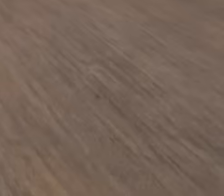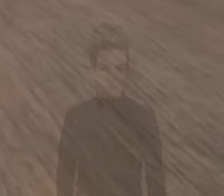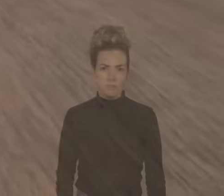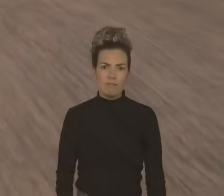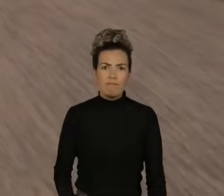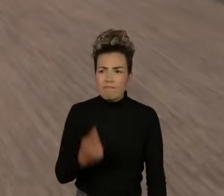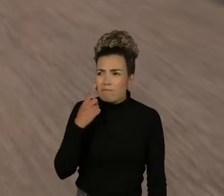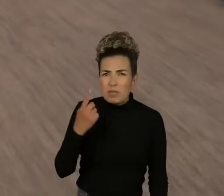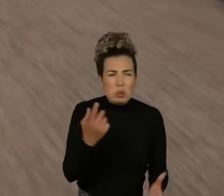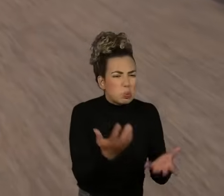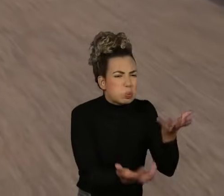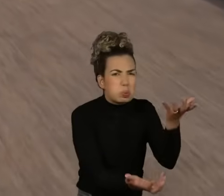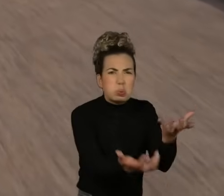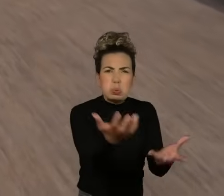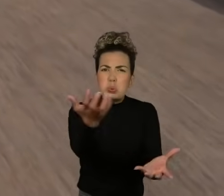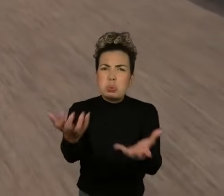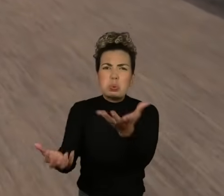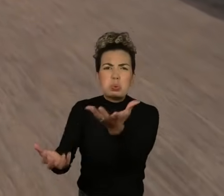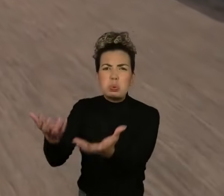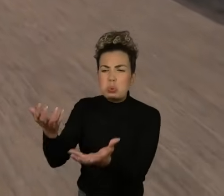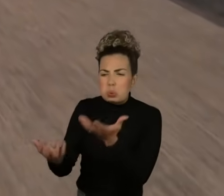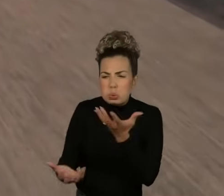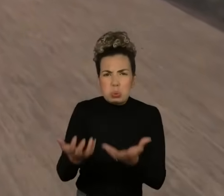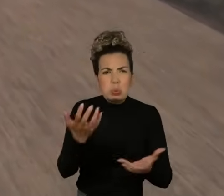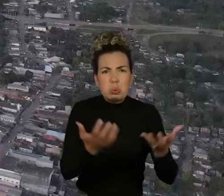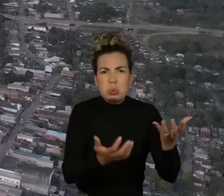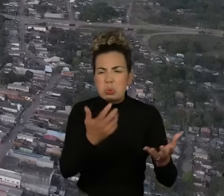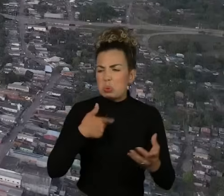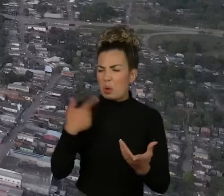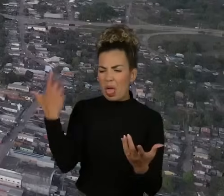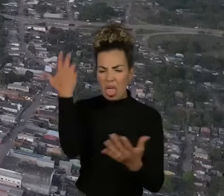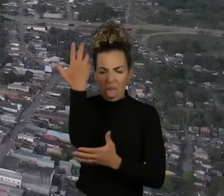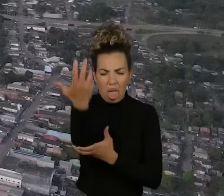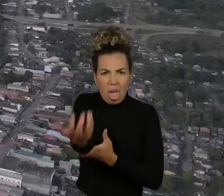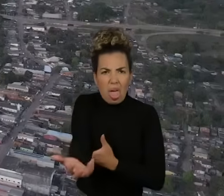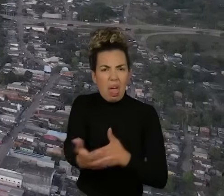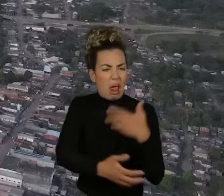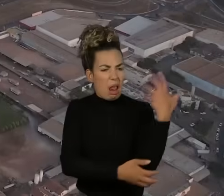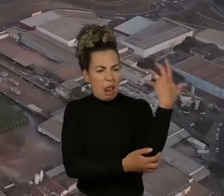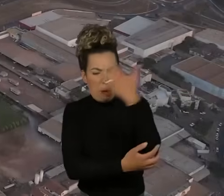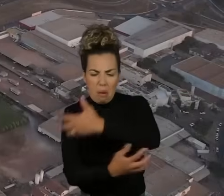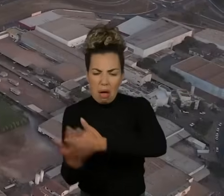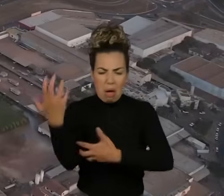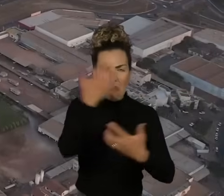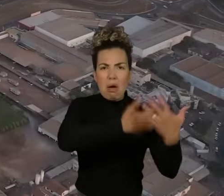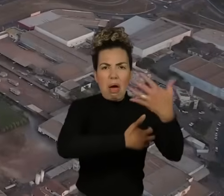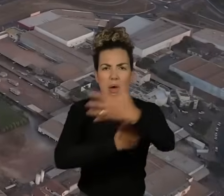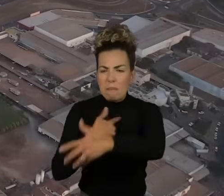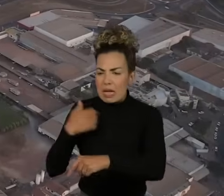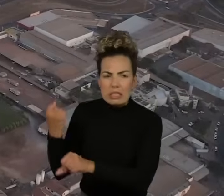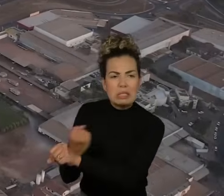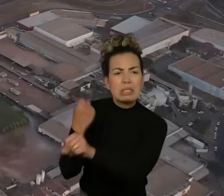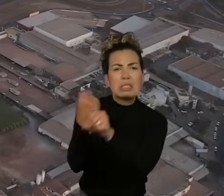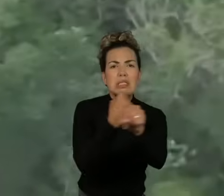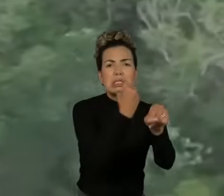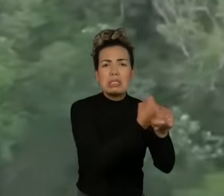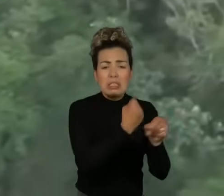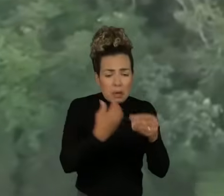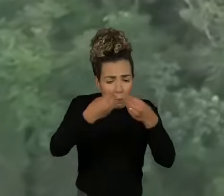Desmatamento para ocupação de áreas naturais por atividades agrícolas ou expansão das cidades que crescem sem